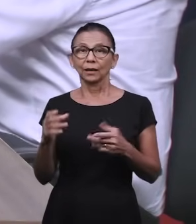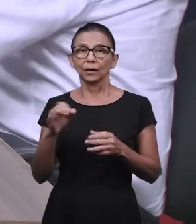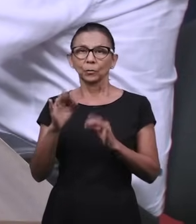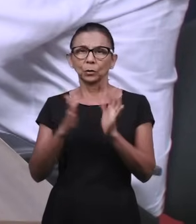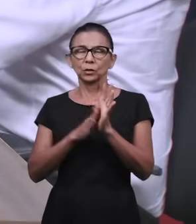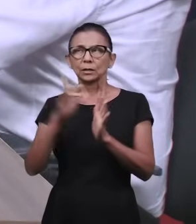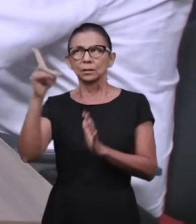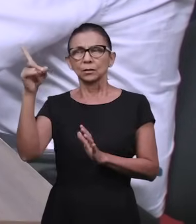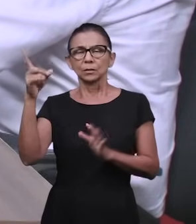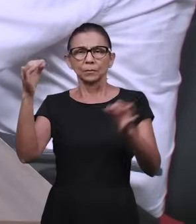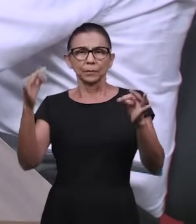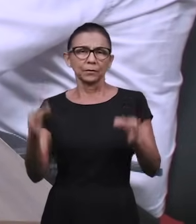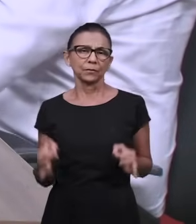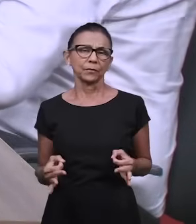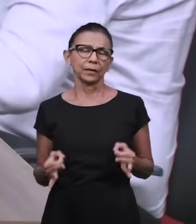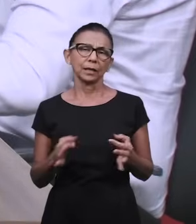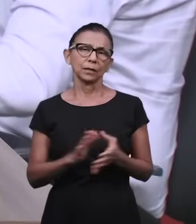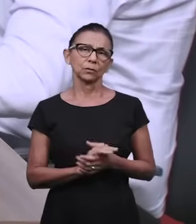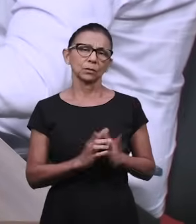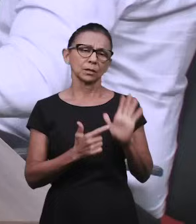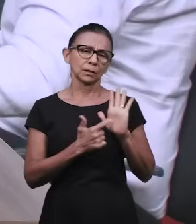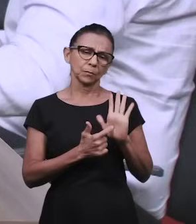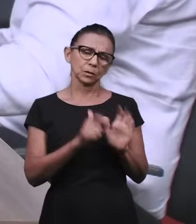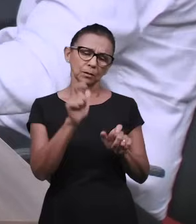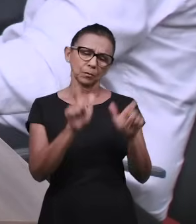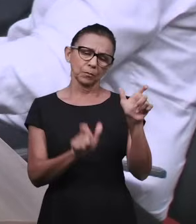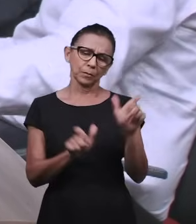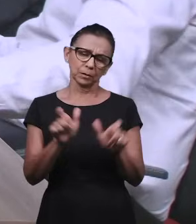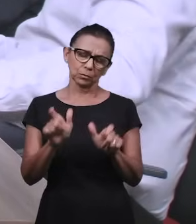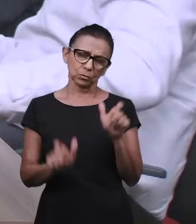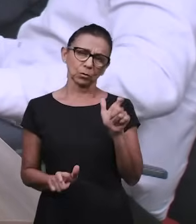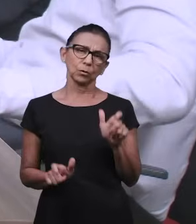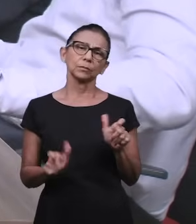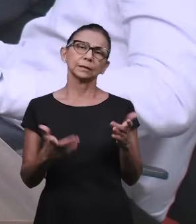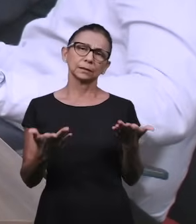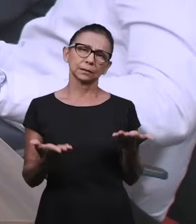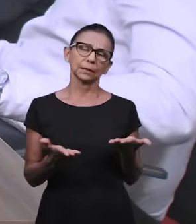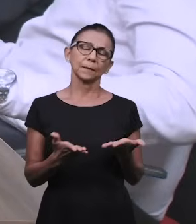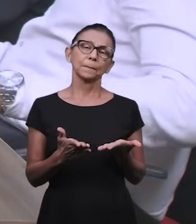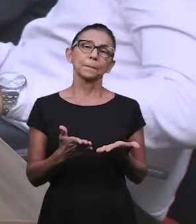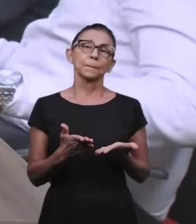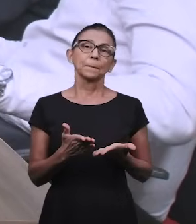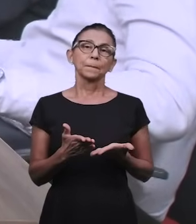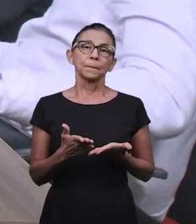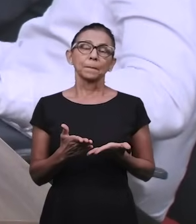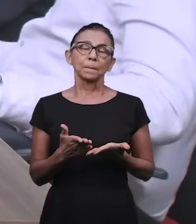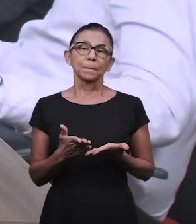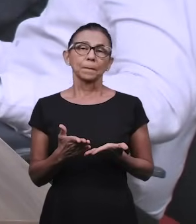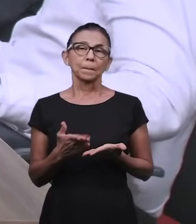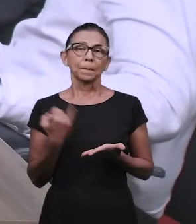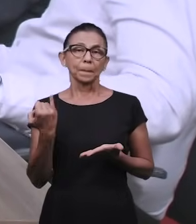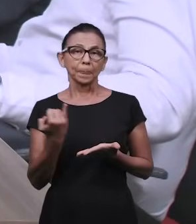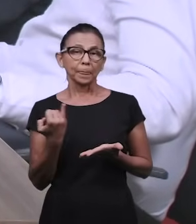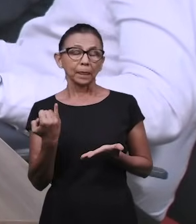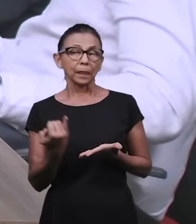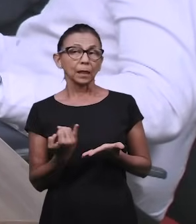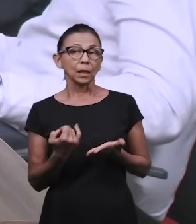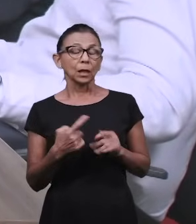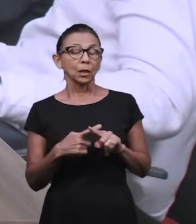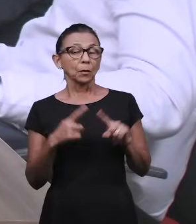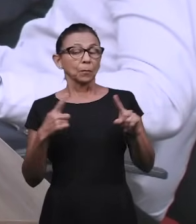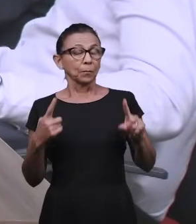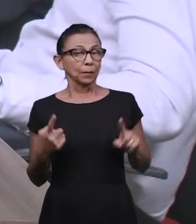figuras de homens, né? Assim como o Senhor usa seus servos, aleluia, mas há uma grande verdade,